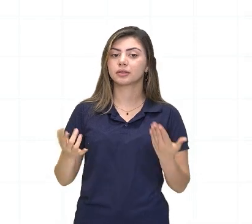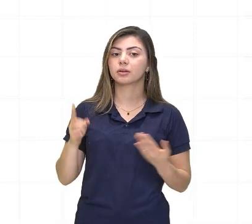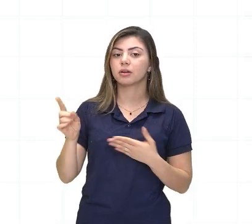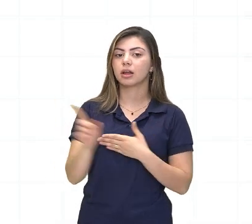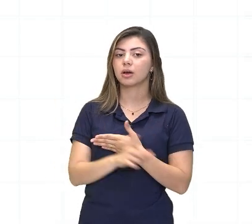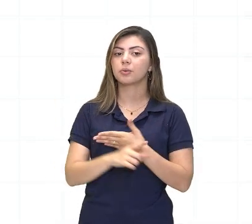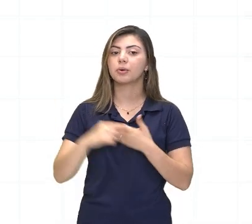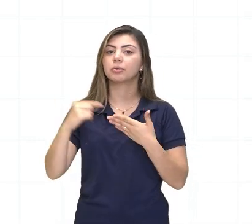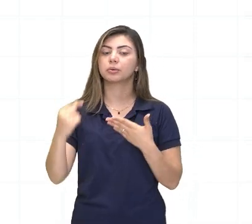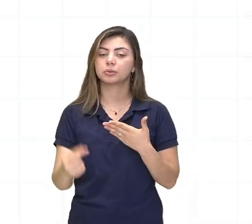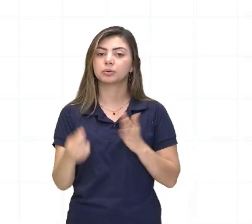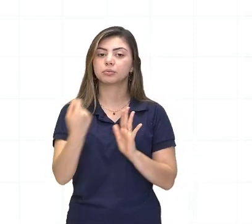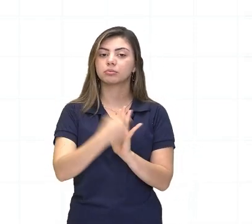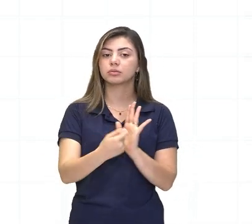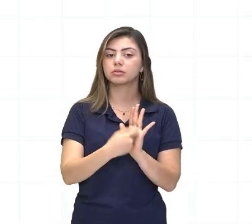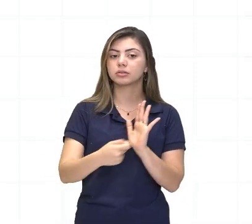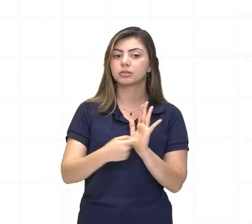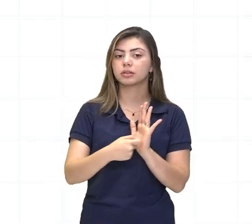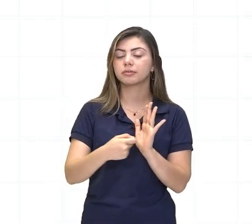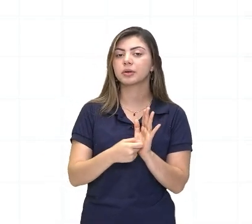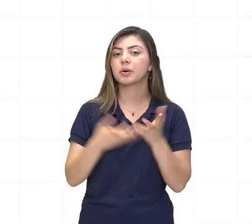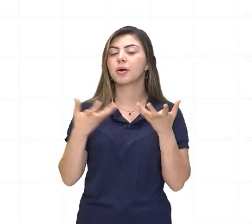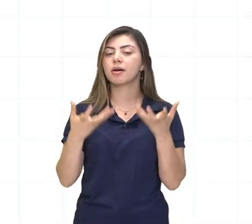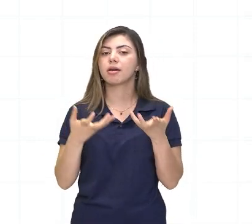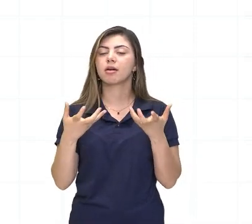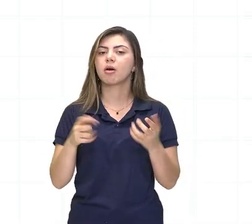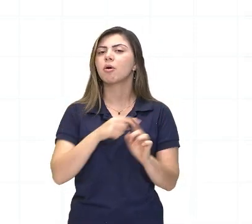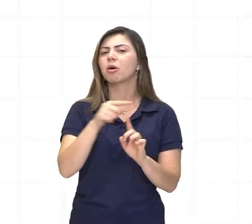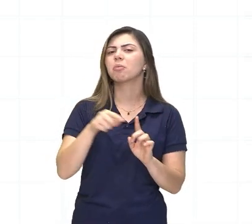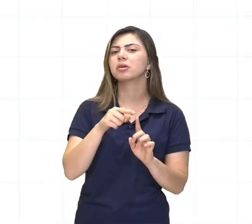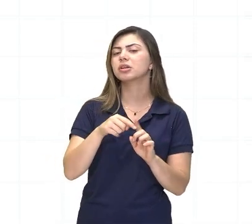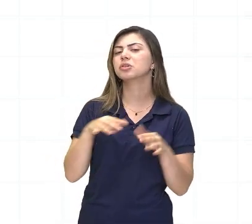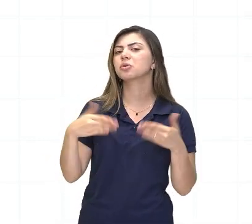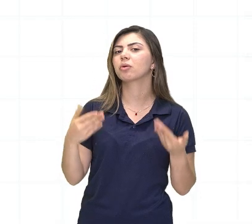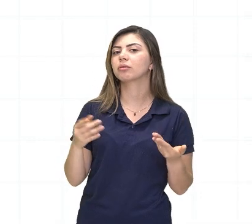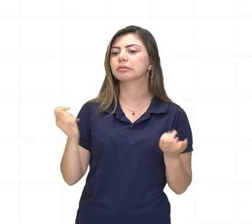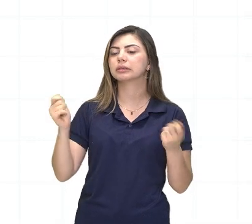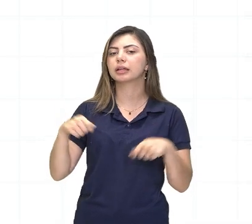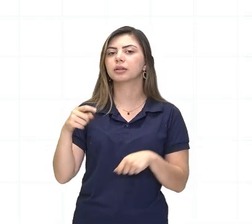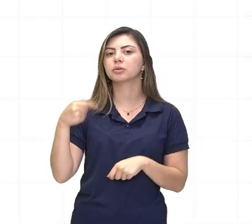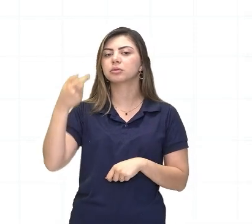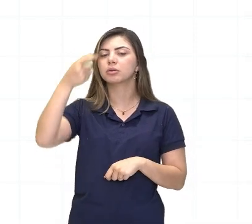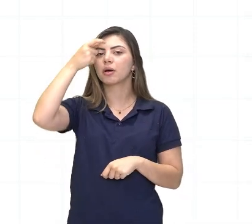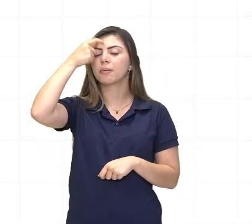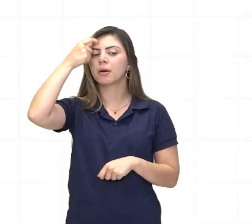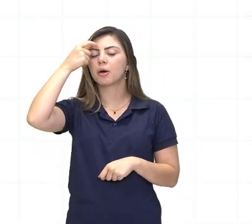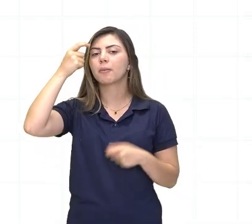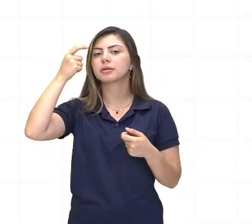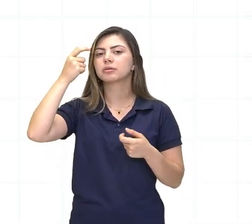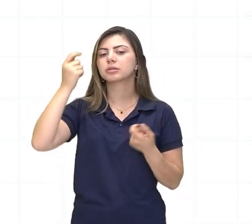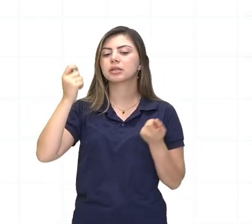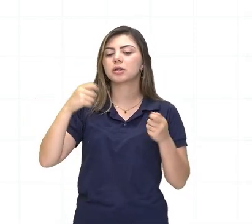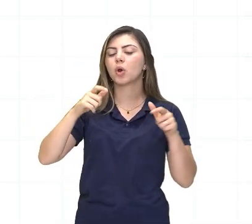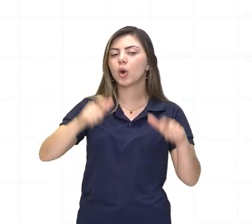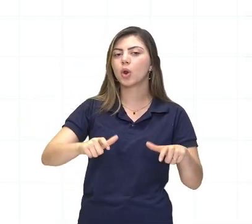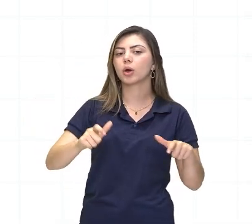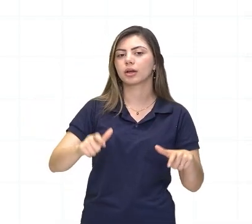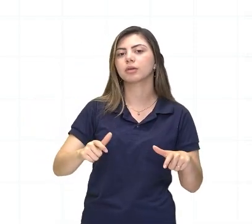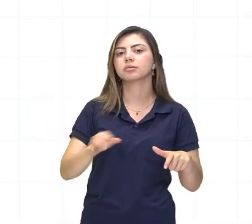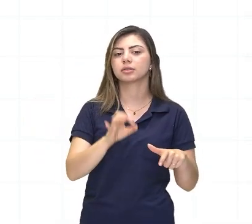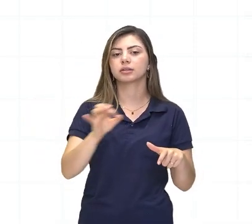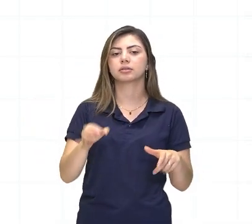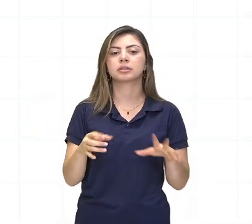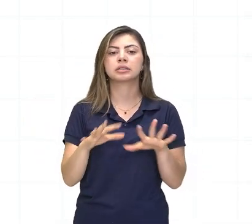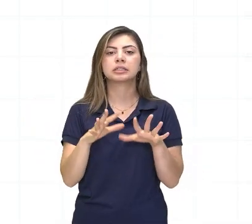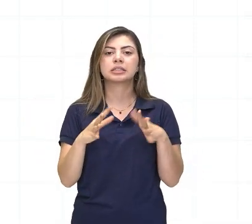quem escreveu o texto, ele já está tentando nos situar espacialmente. Então, seca, fome e veneno, depois dos